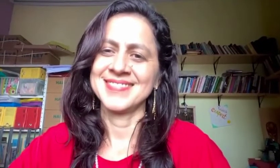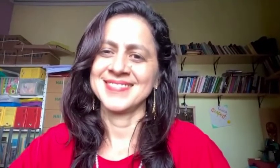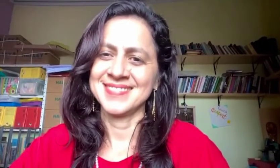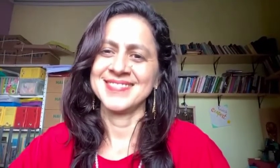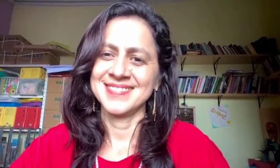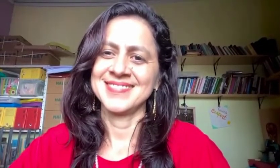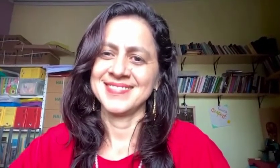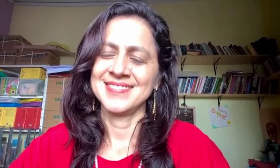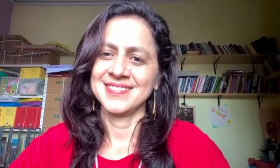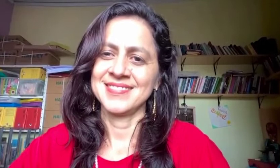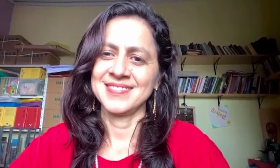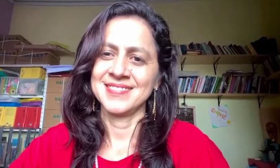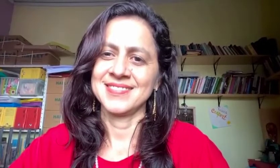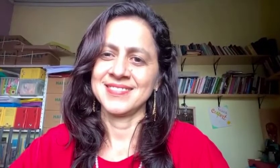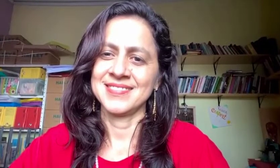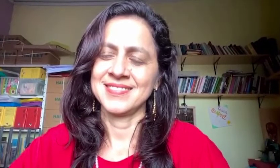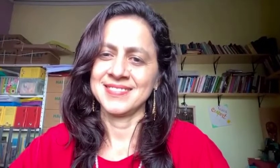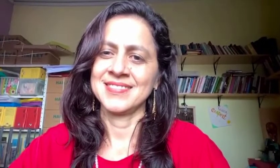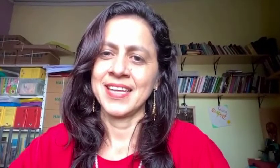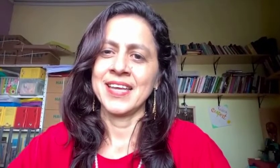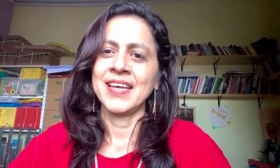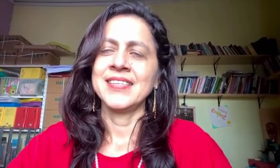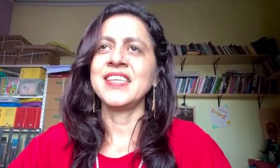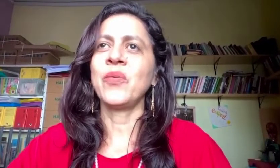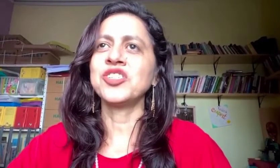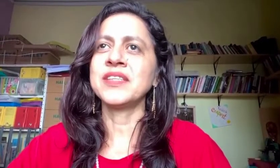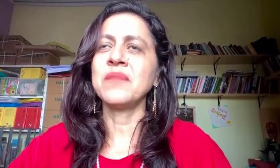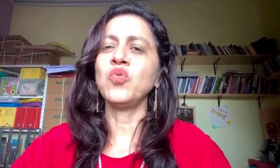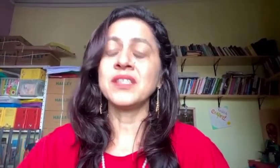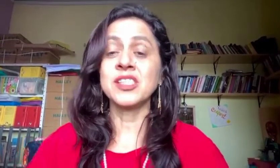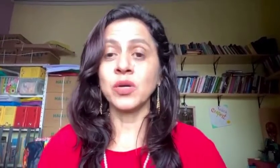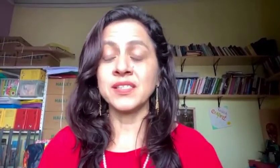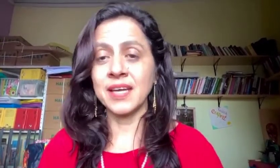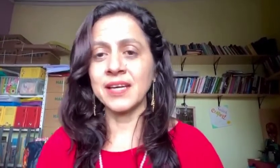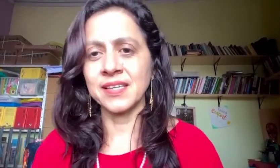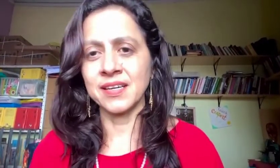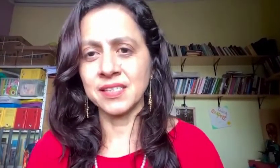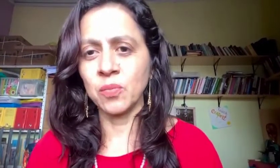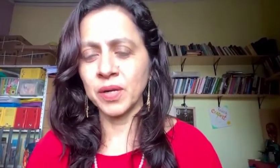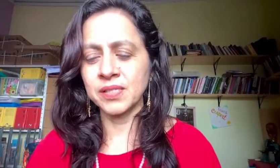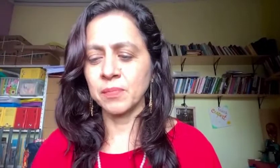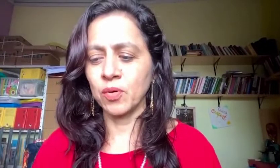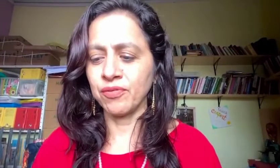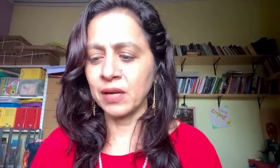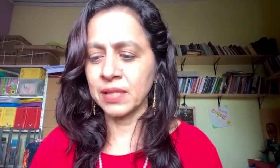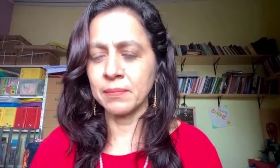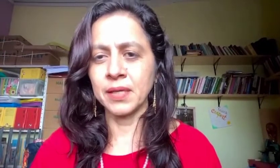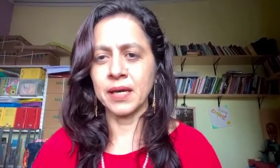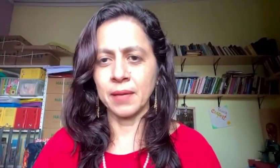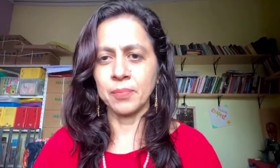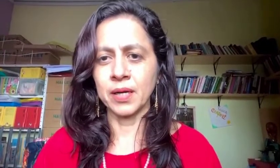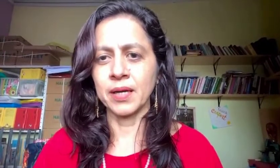então, dessa formação de consciência? Sim, eu acho que tem muitas coisas interessantes. Eu, por exemplo, eu falo